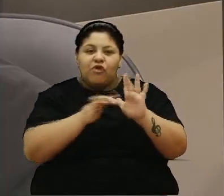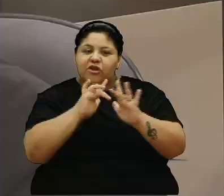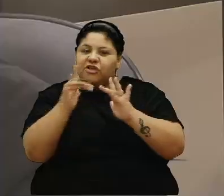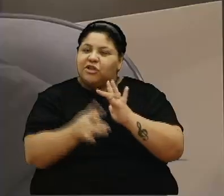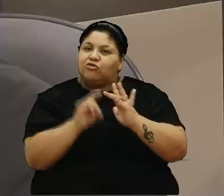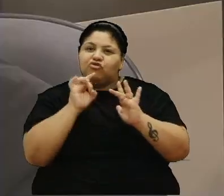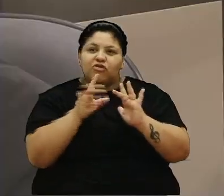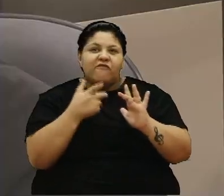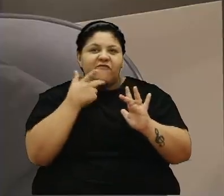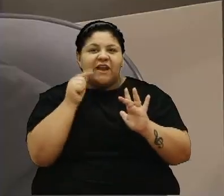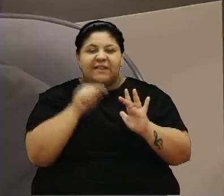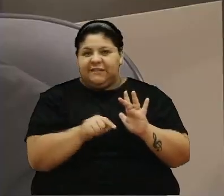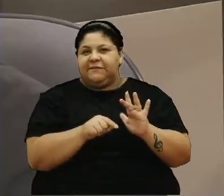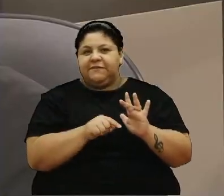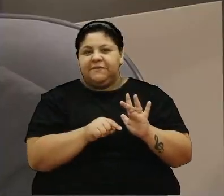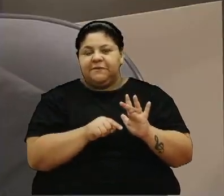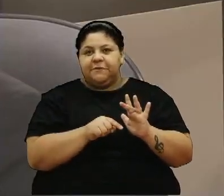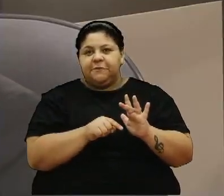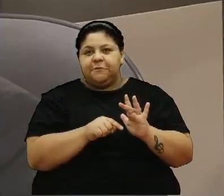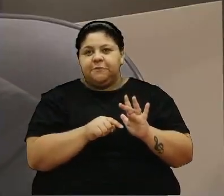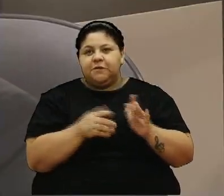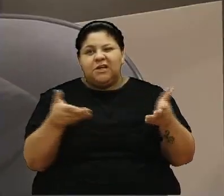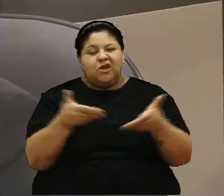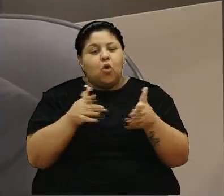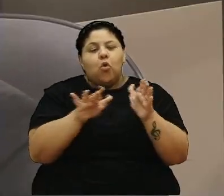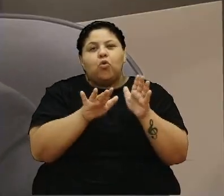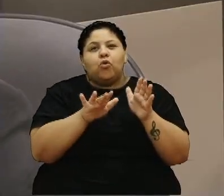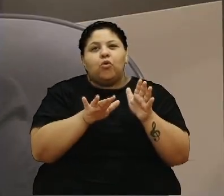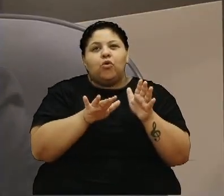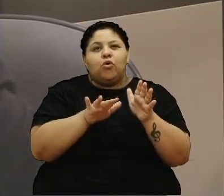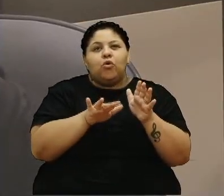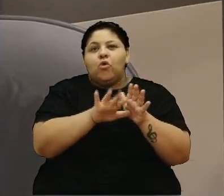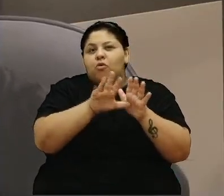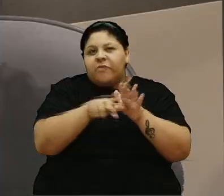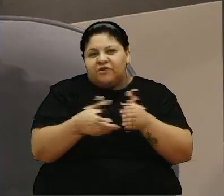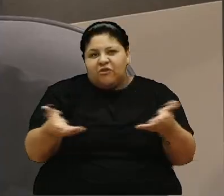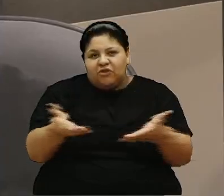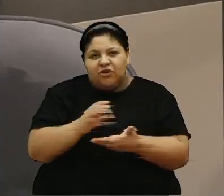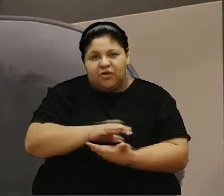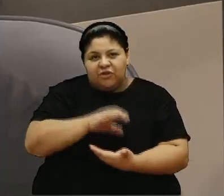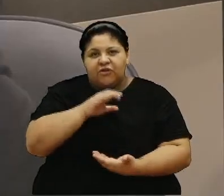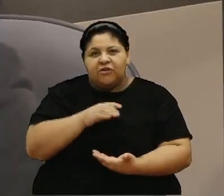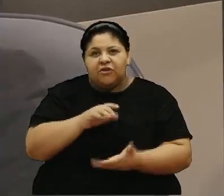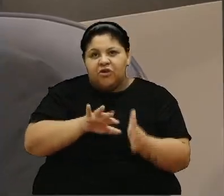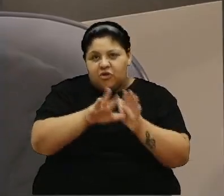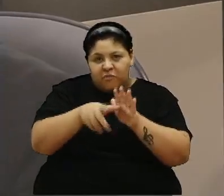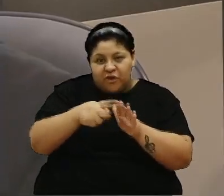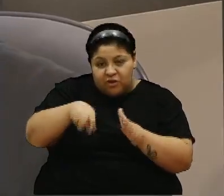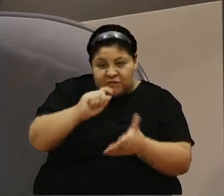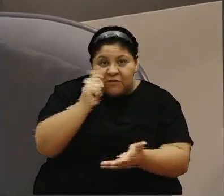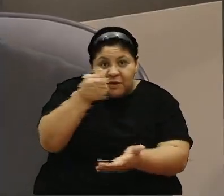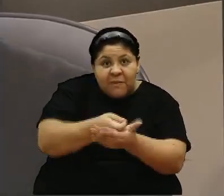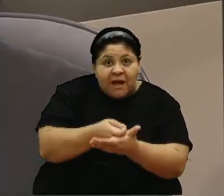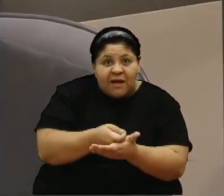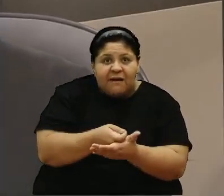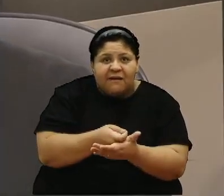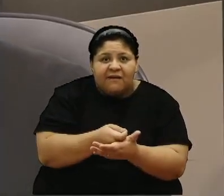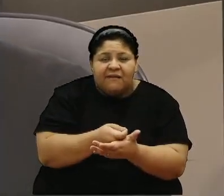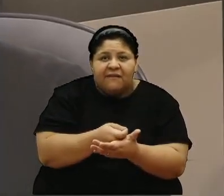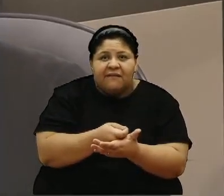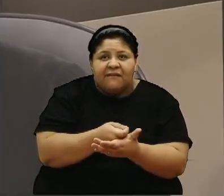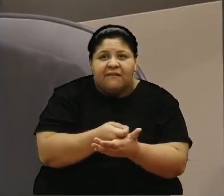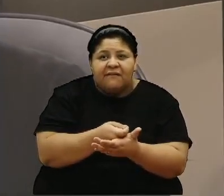né, e a gente não está aqui roubando, né, o pessoal que já se aposentou, está roubando nós, que vamos ter que pagar a conta. E aí